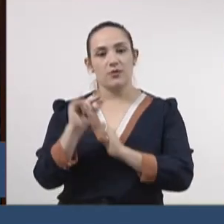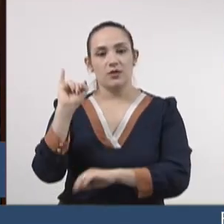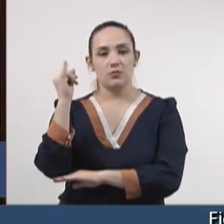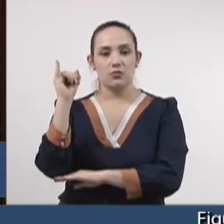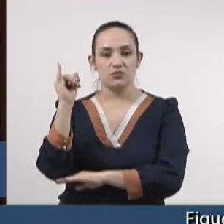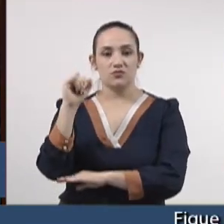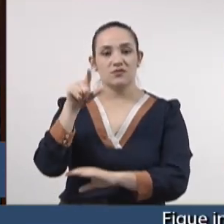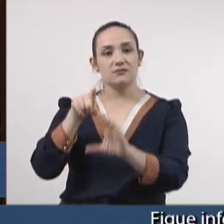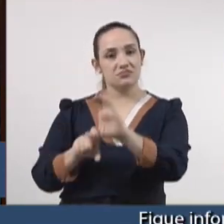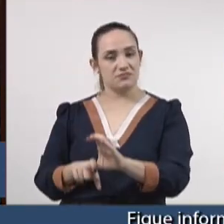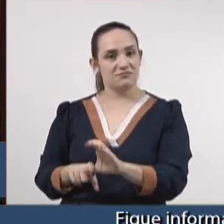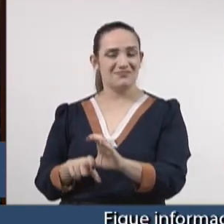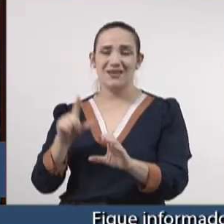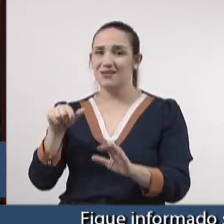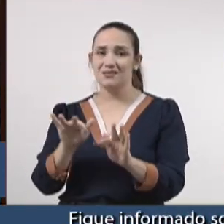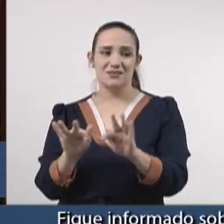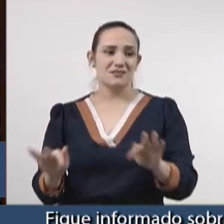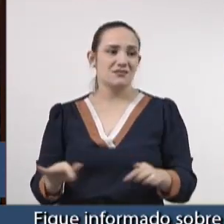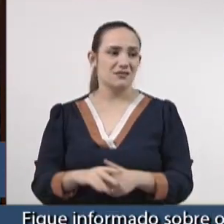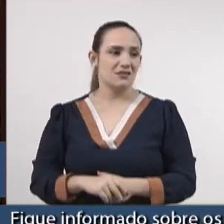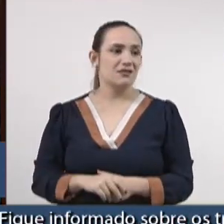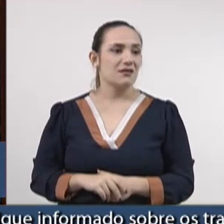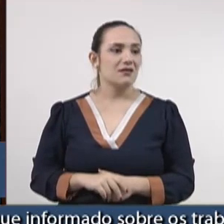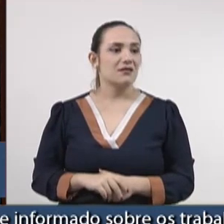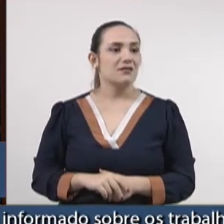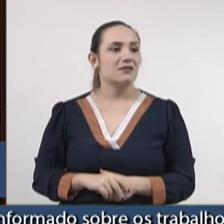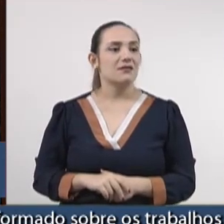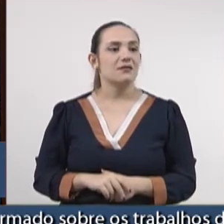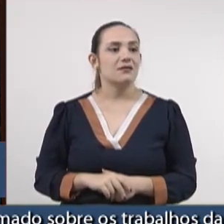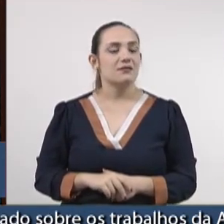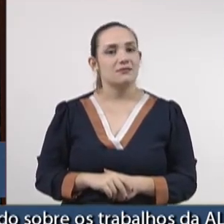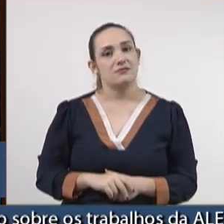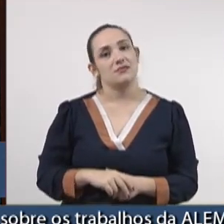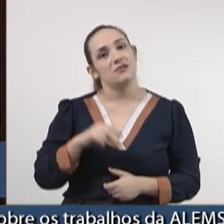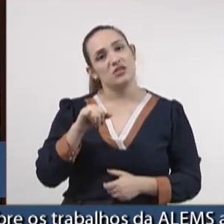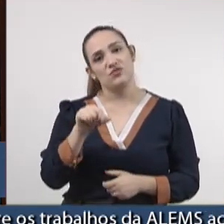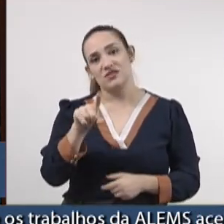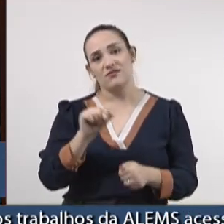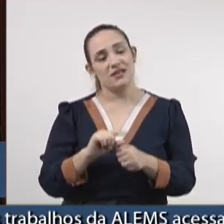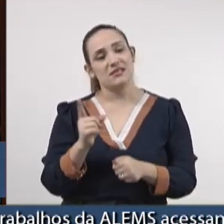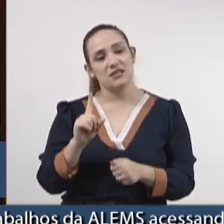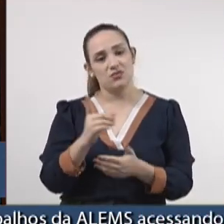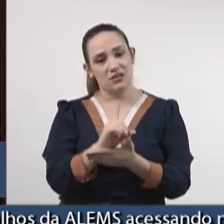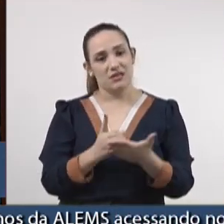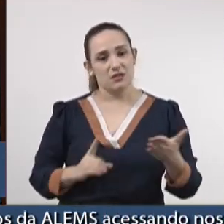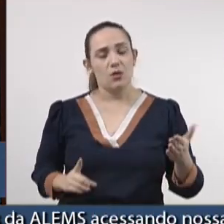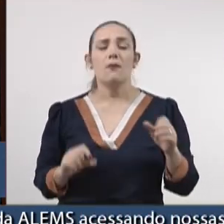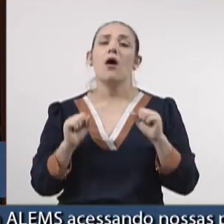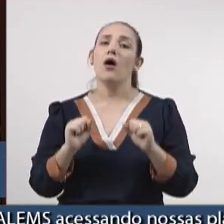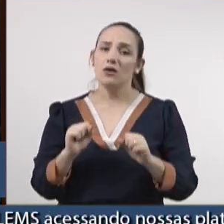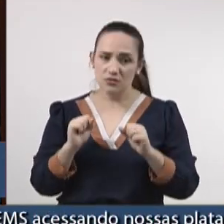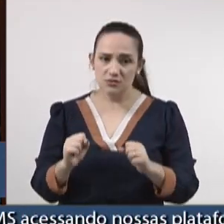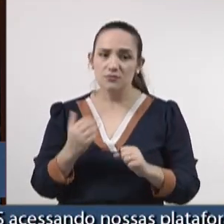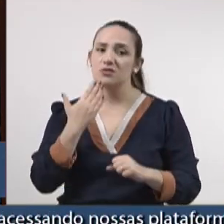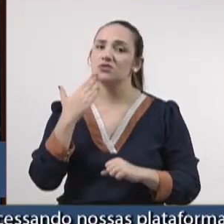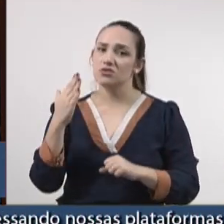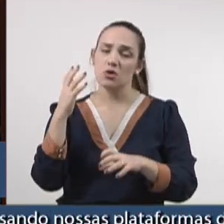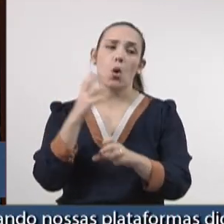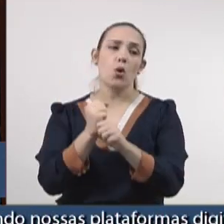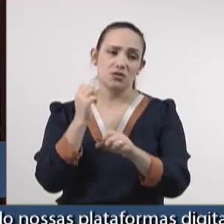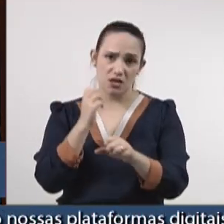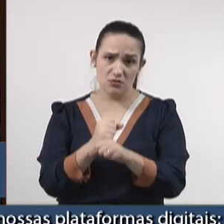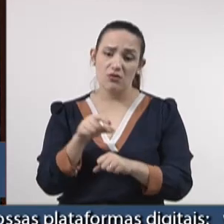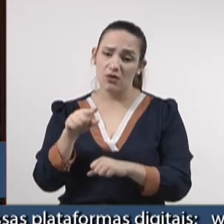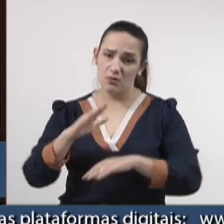muito simples caso não sejam os senhores a Senhoras que façam a própria declaração podem conversar com seus